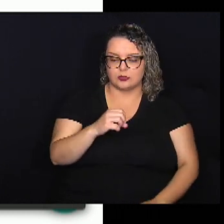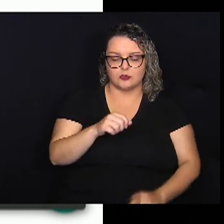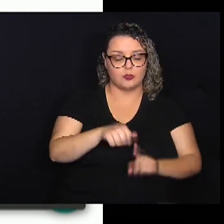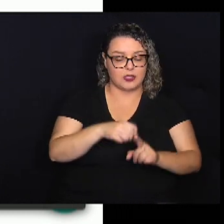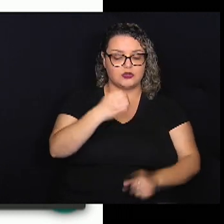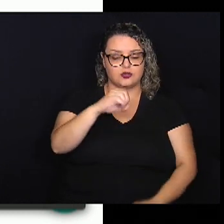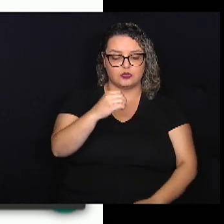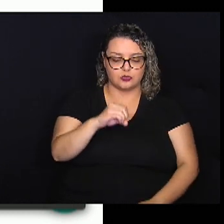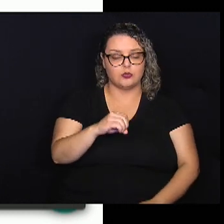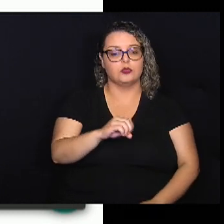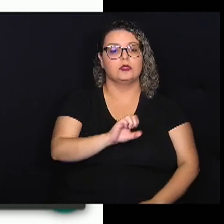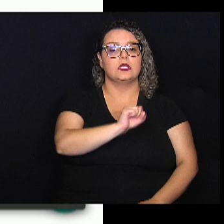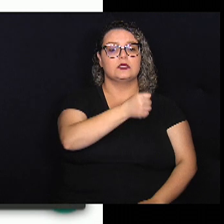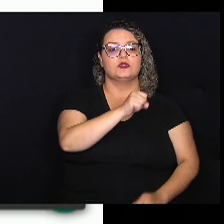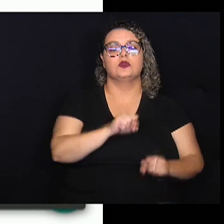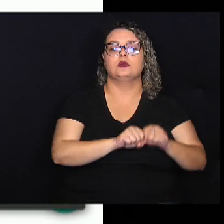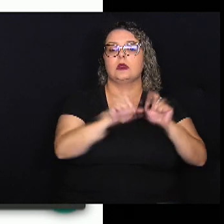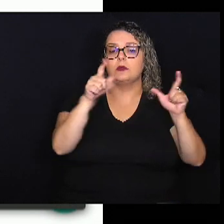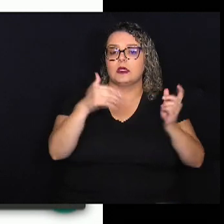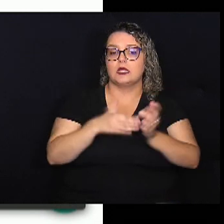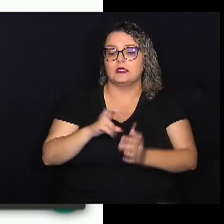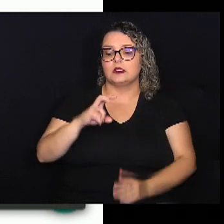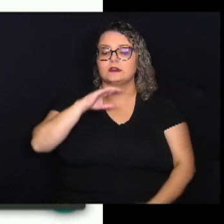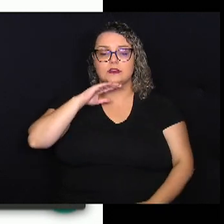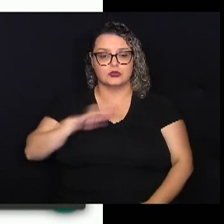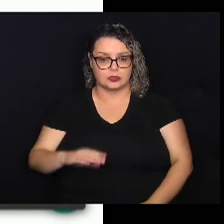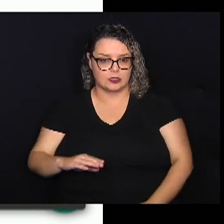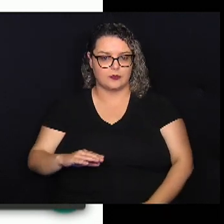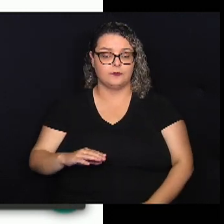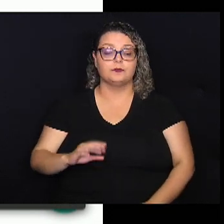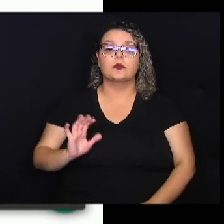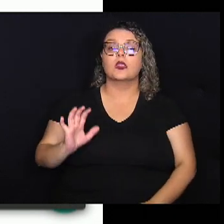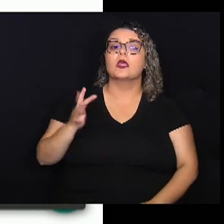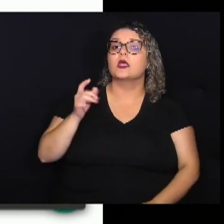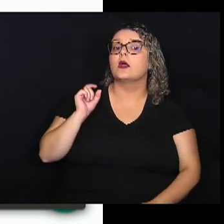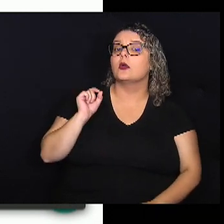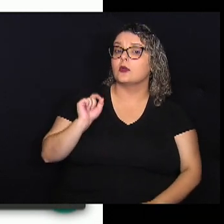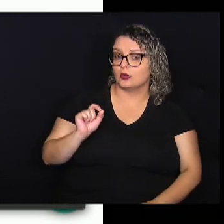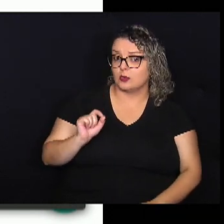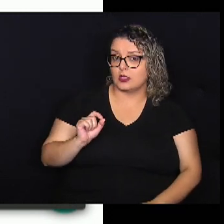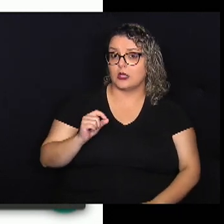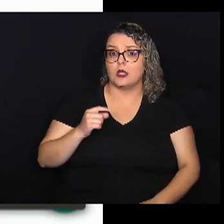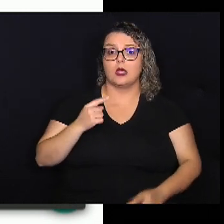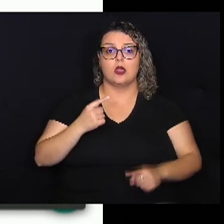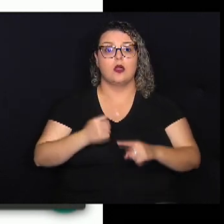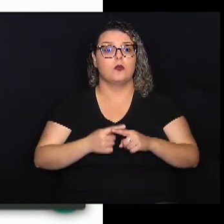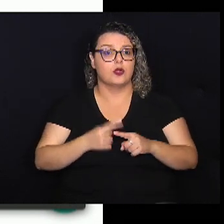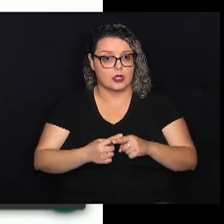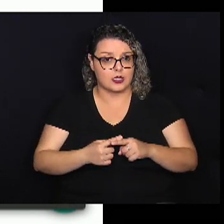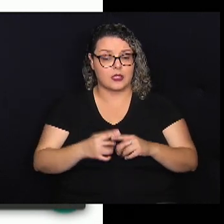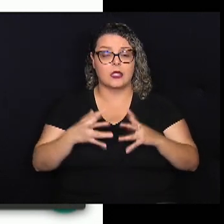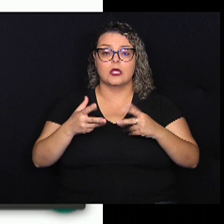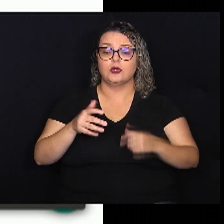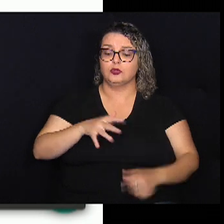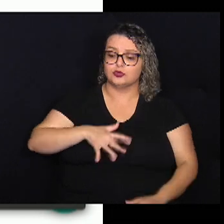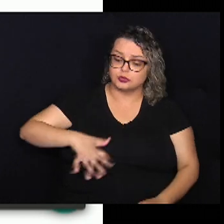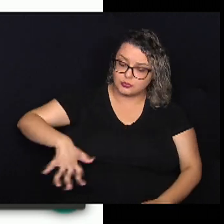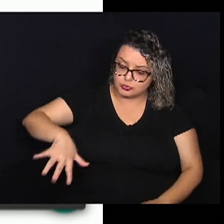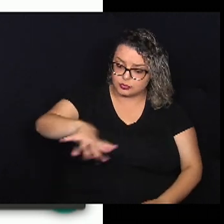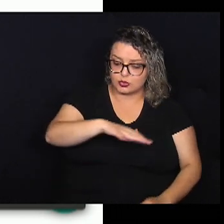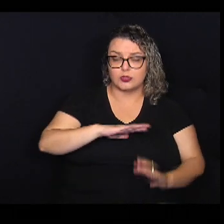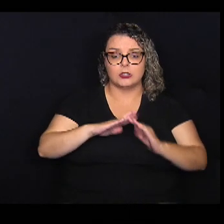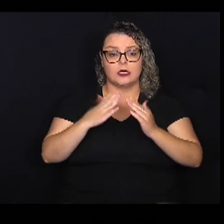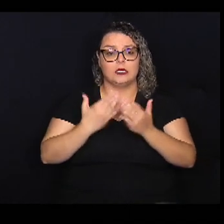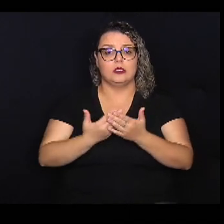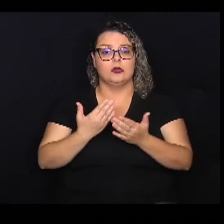tarde, lá na Escola Padre Francisco Silva. E isso acontece em todas as escolas, ou seja,